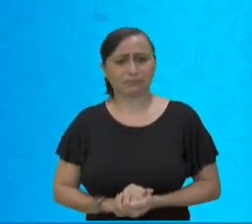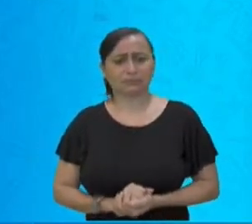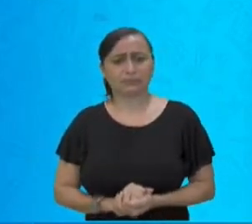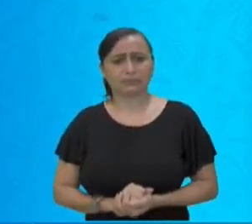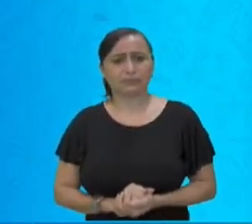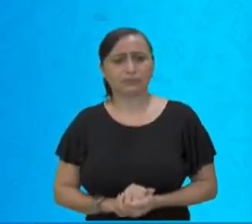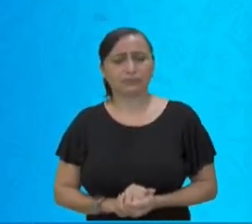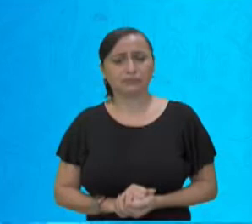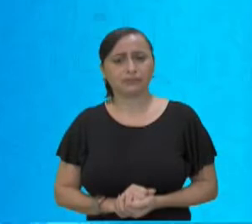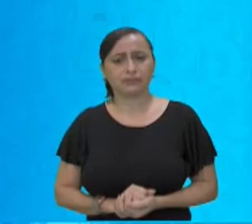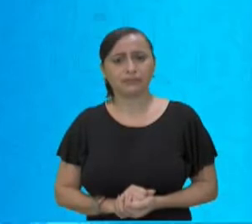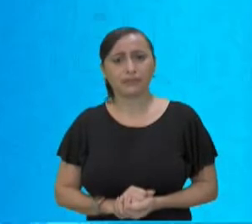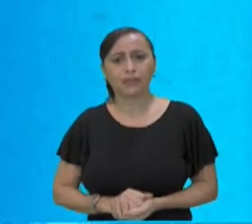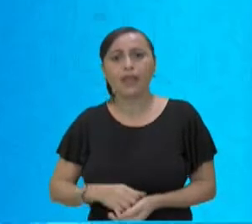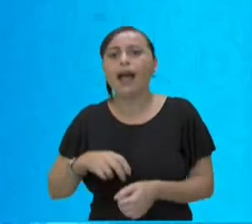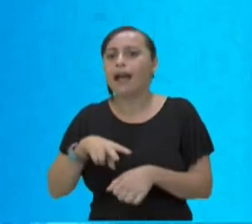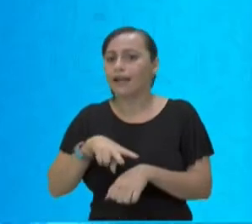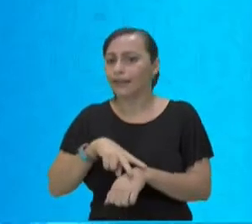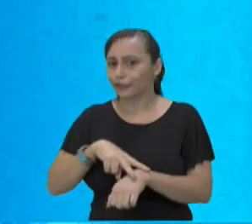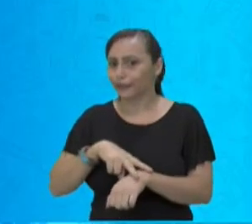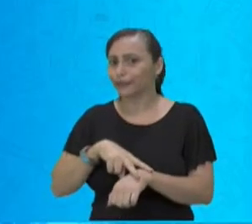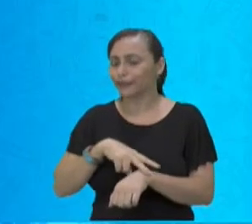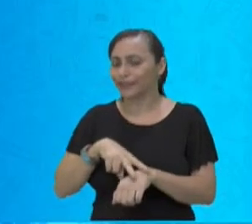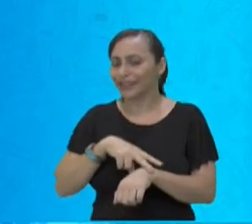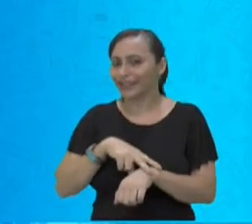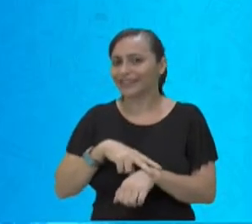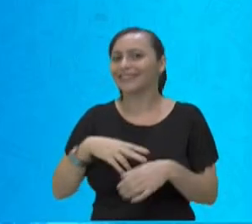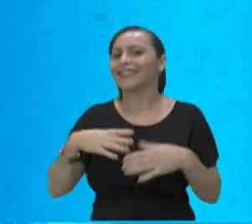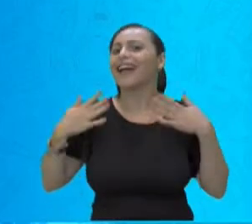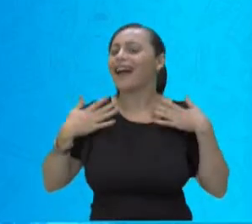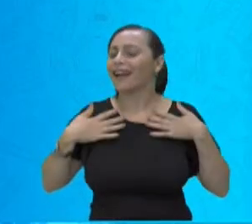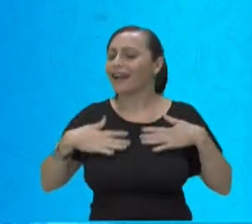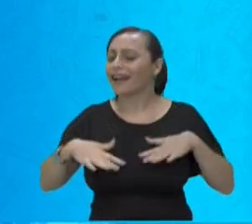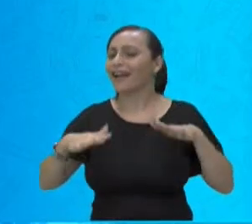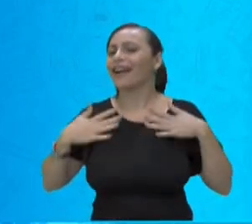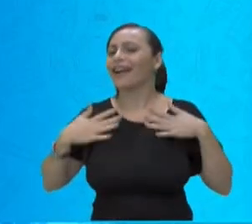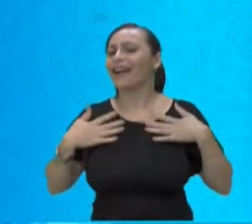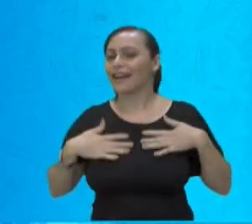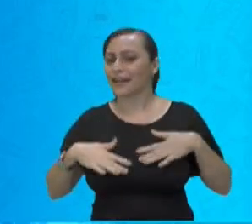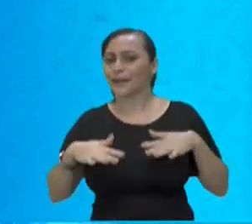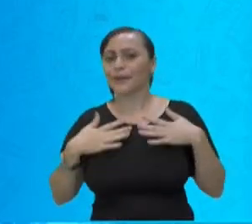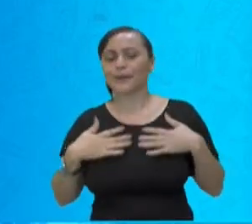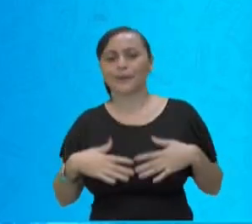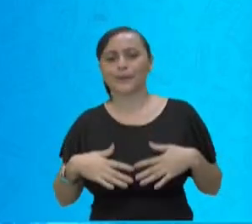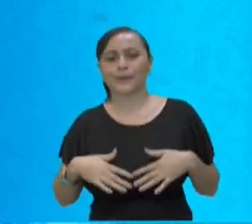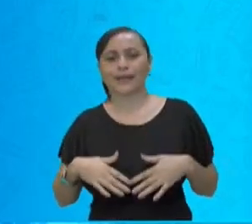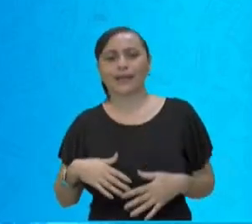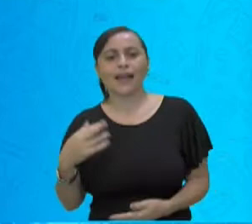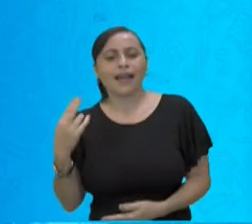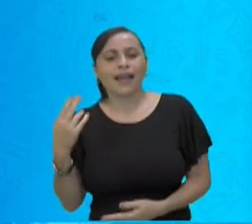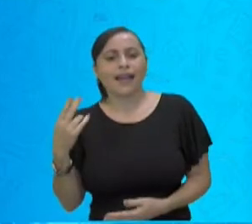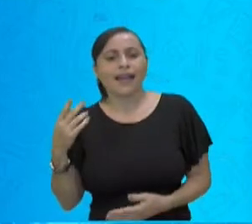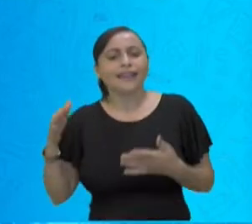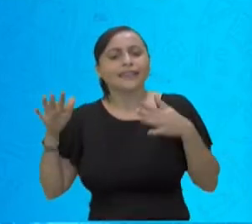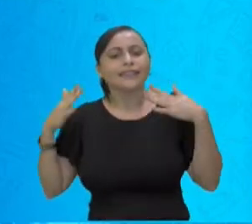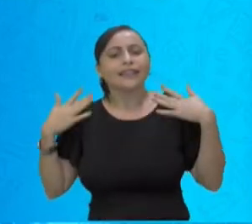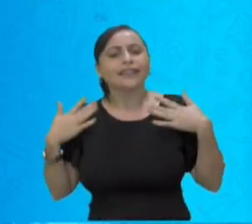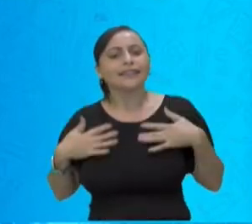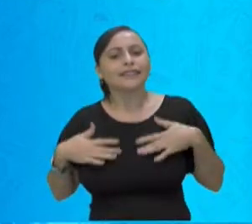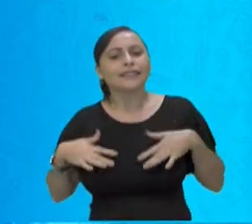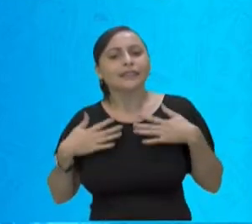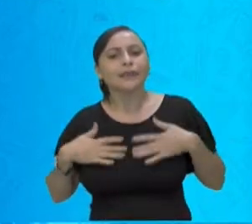o filme verde da calma acalma é tranquila com as árvores